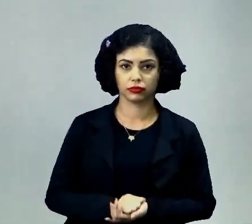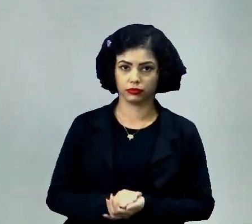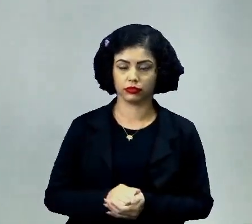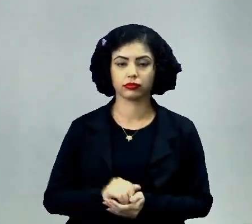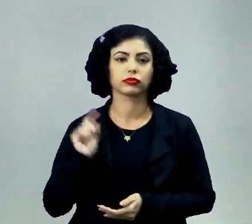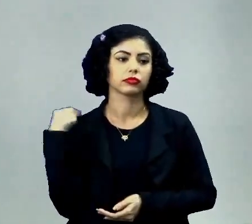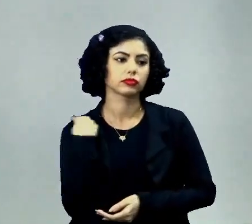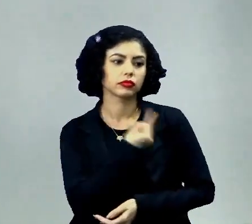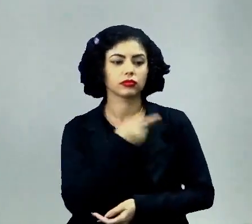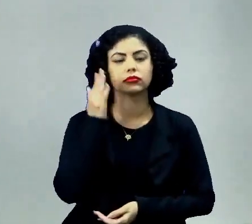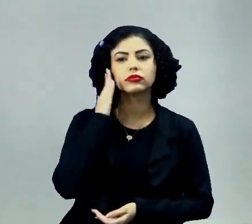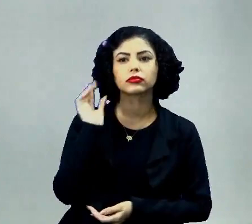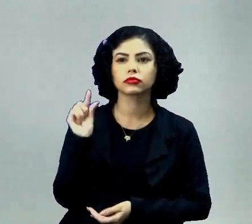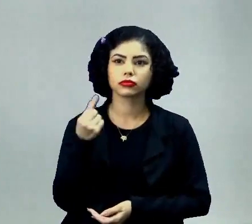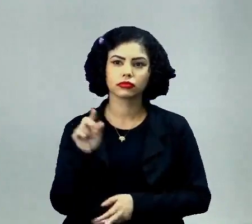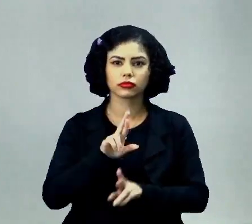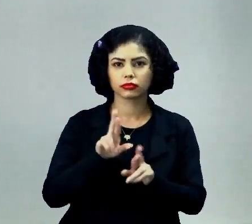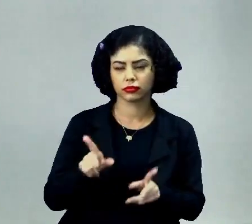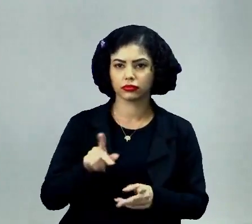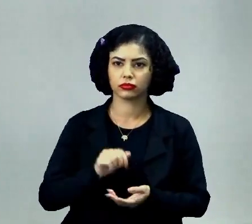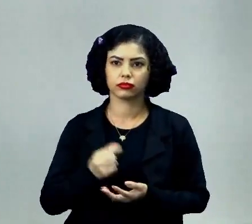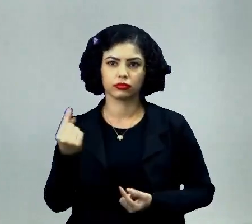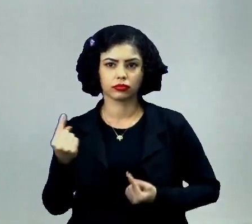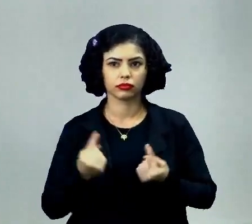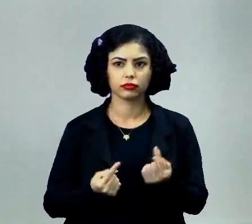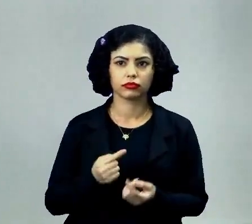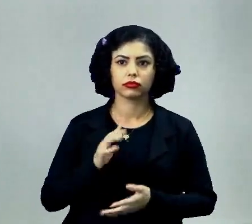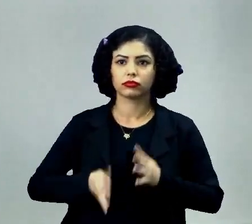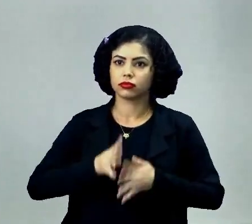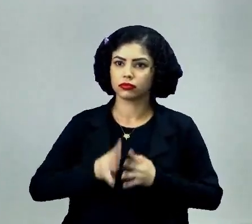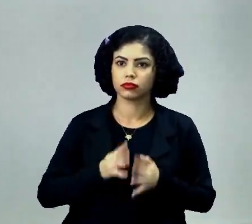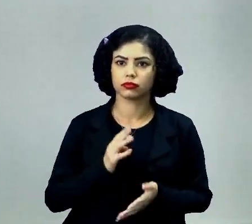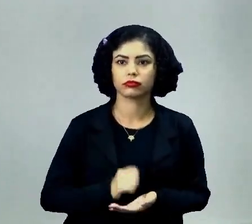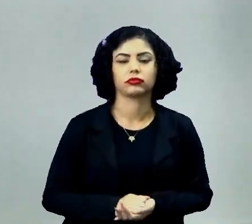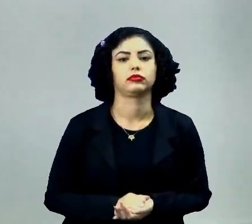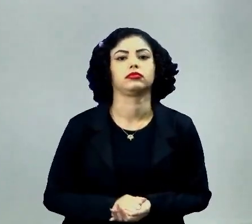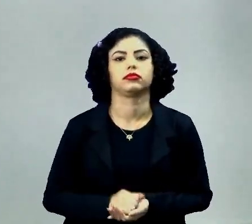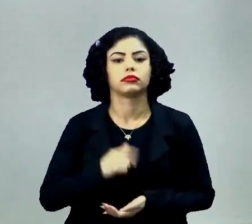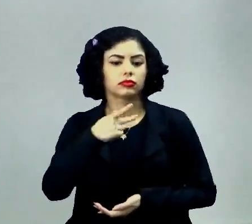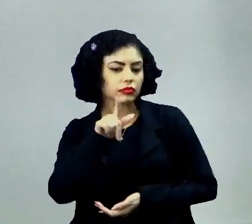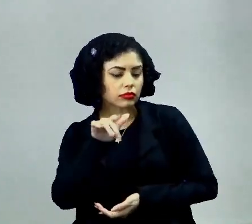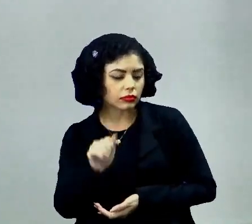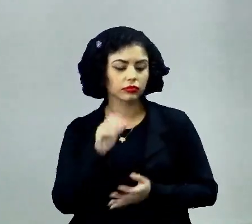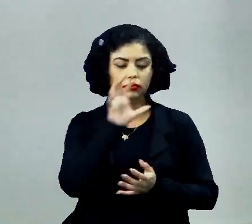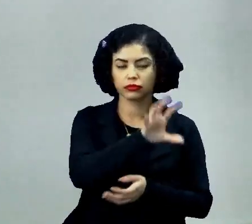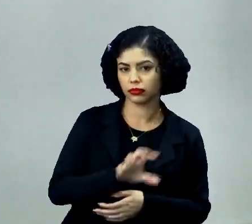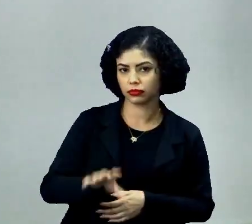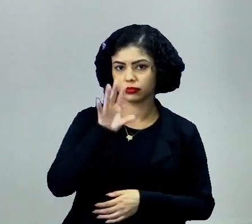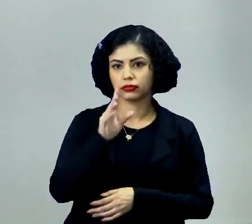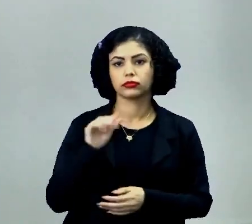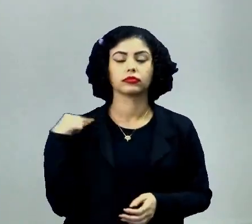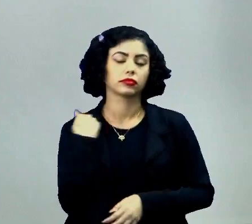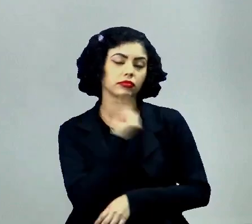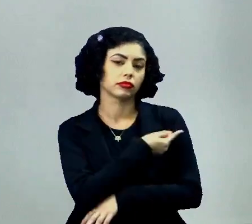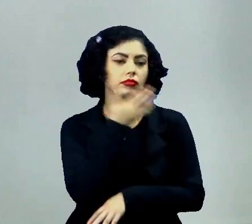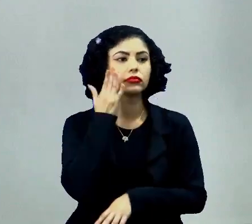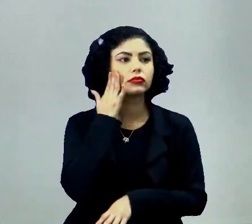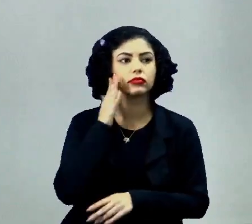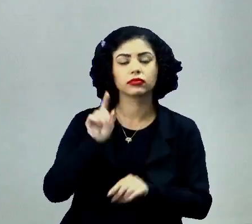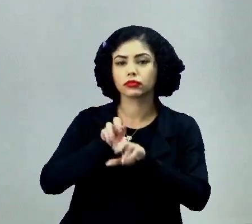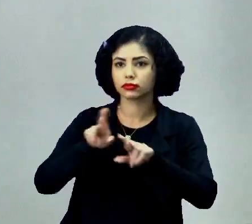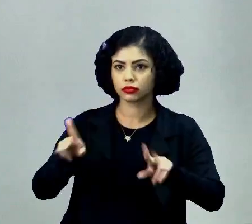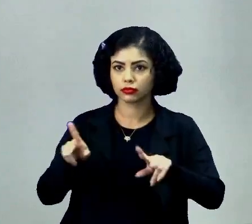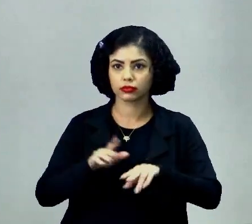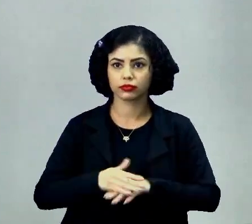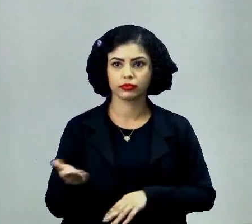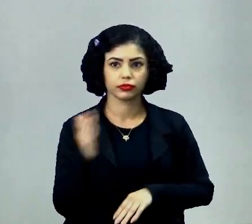A gente vai compreender um pouquinho a diferença, Tem gente que confunde a planta de mapa, a gente vai entender no que eles se